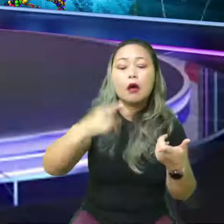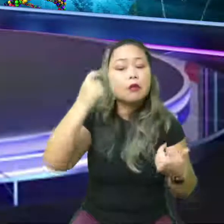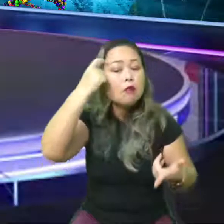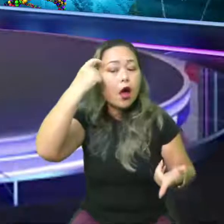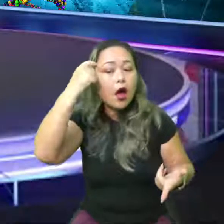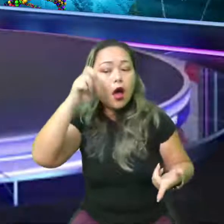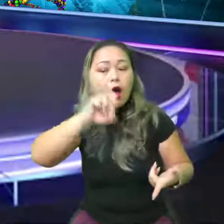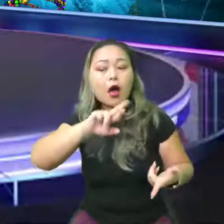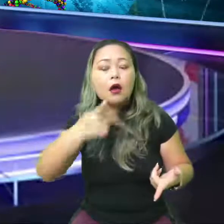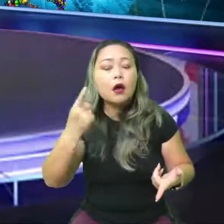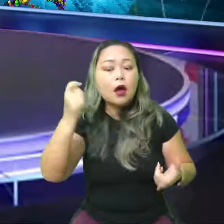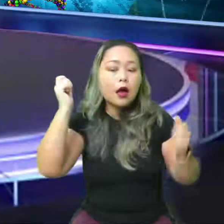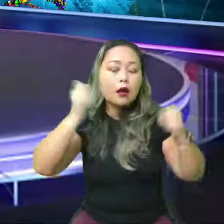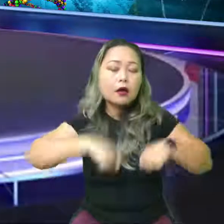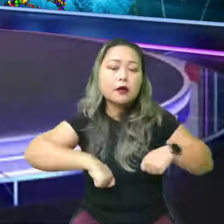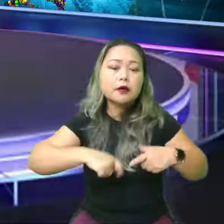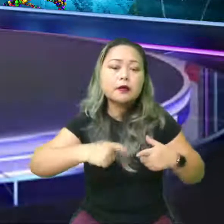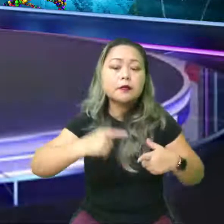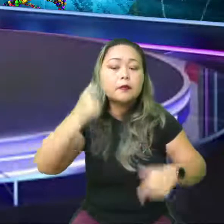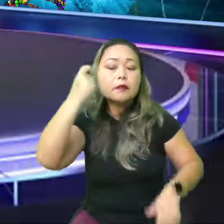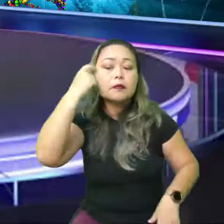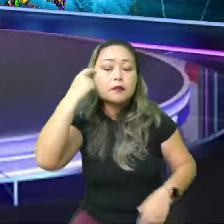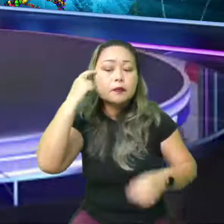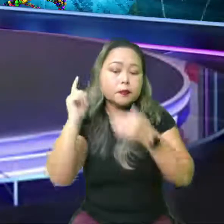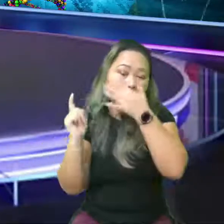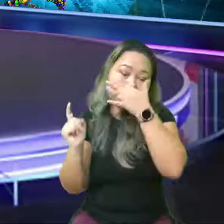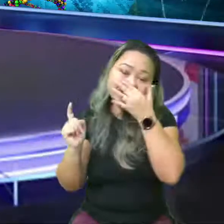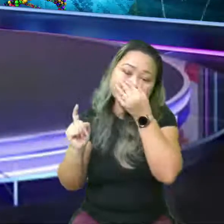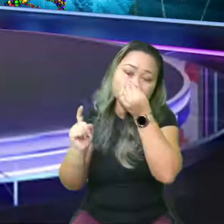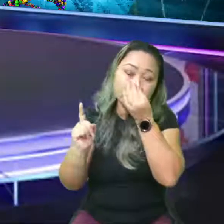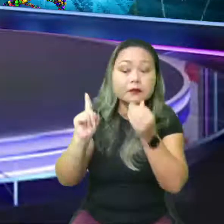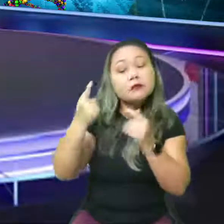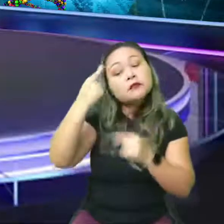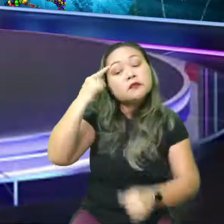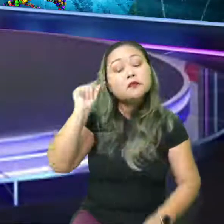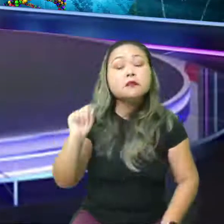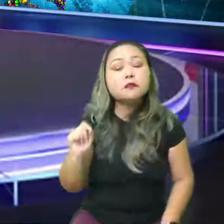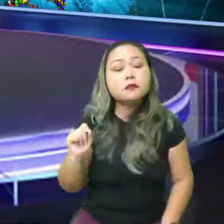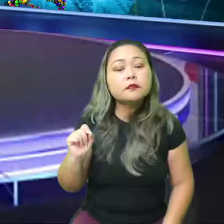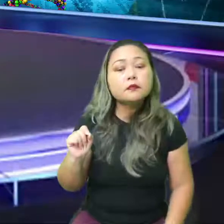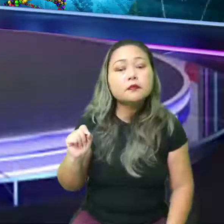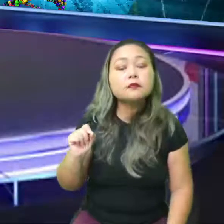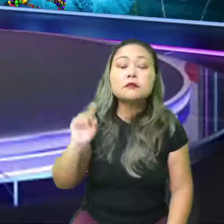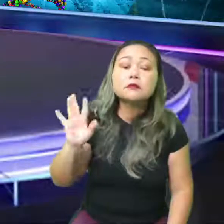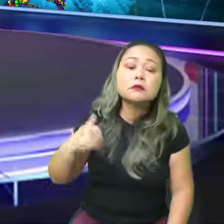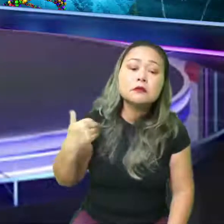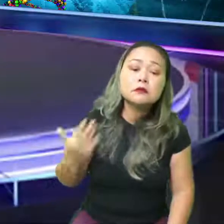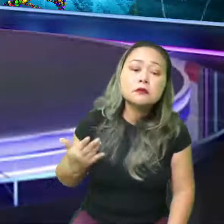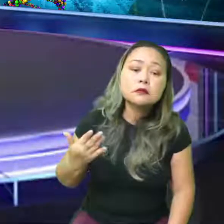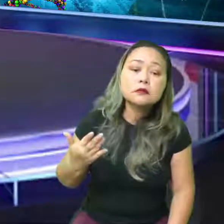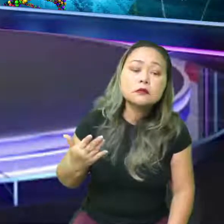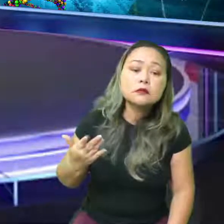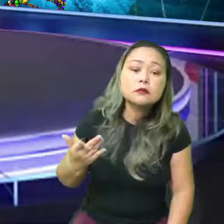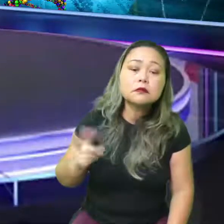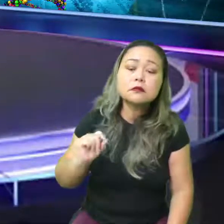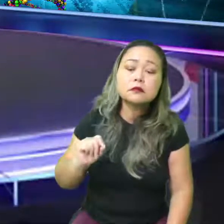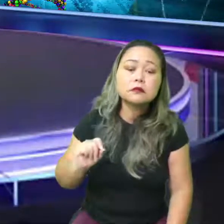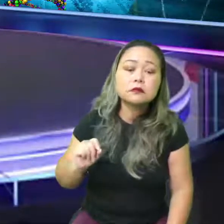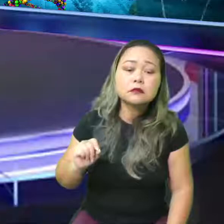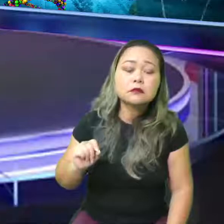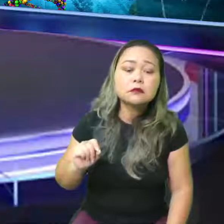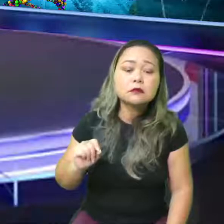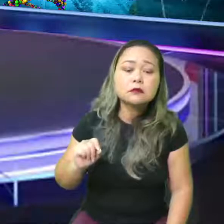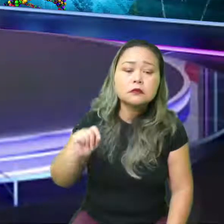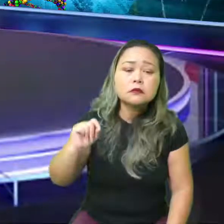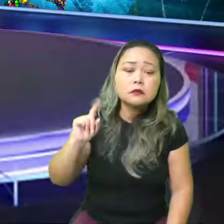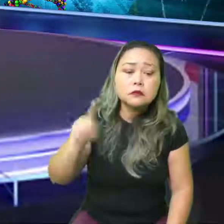razão, a capacidade de pensar, de refletir. E aí, a gente exerce uma